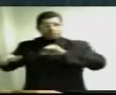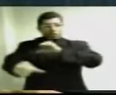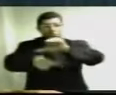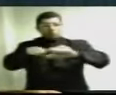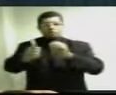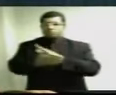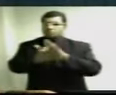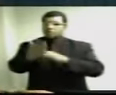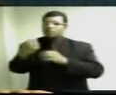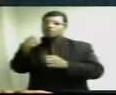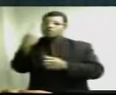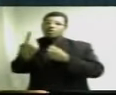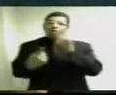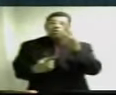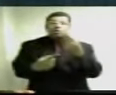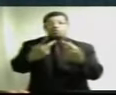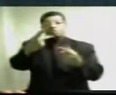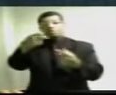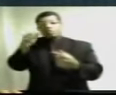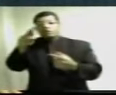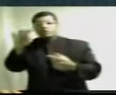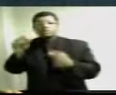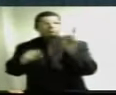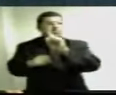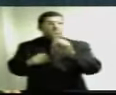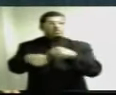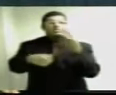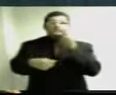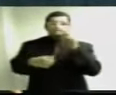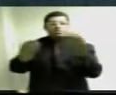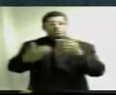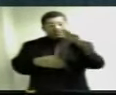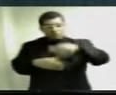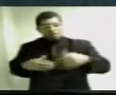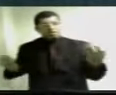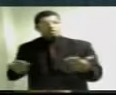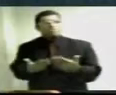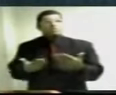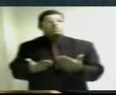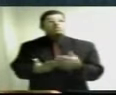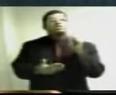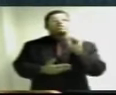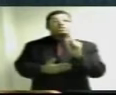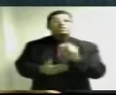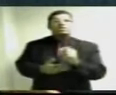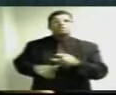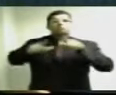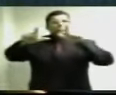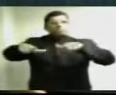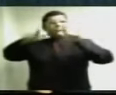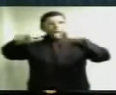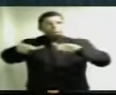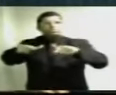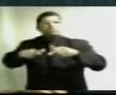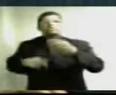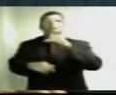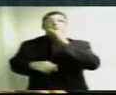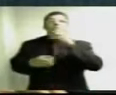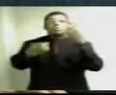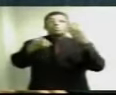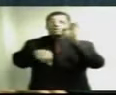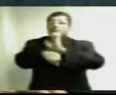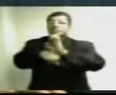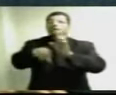contra um ou outro partido. Estamos falando aqui de manifestações na Bahia,